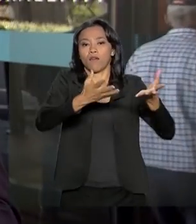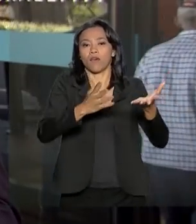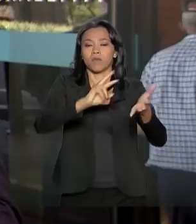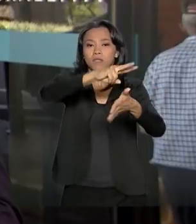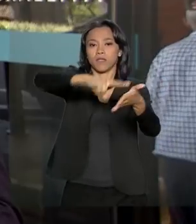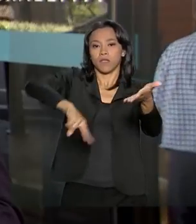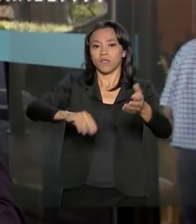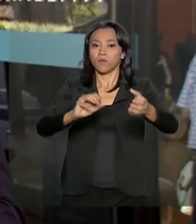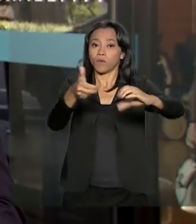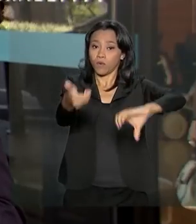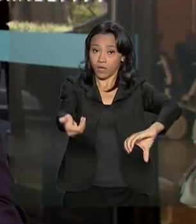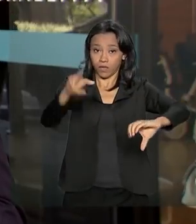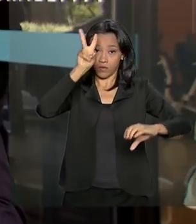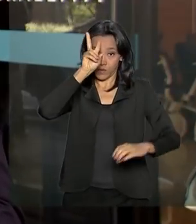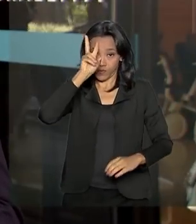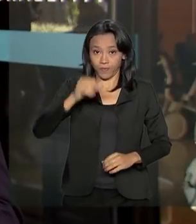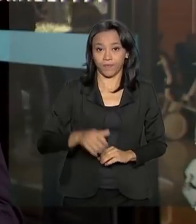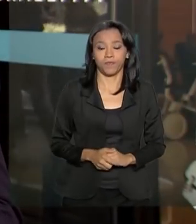próxima